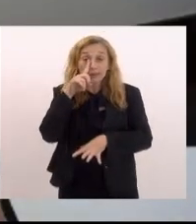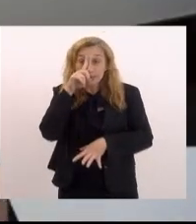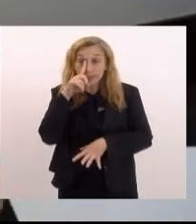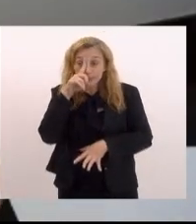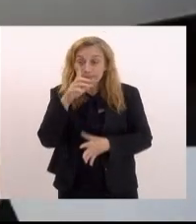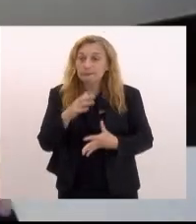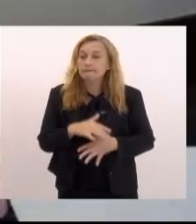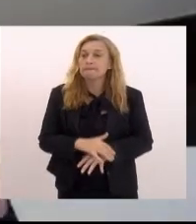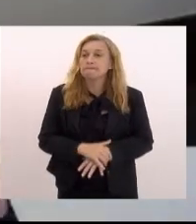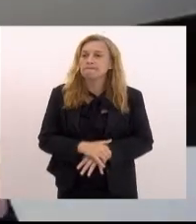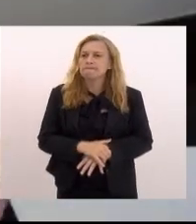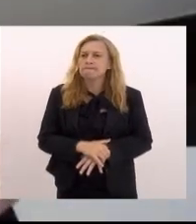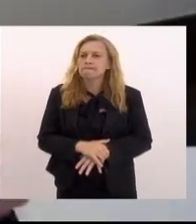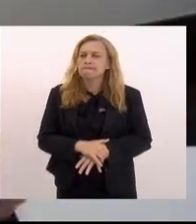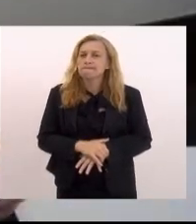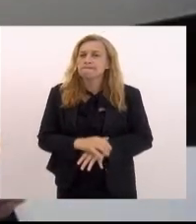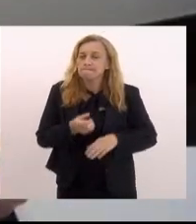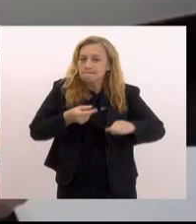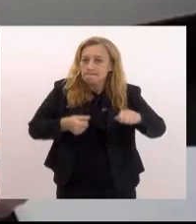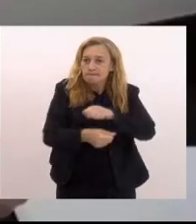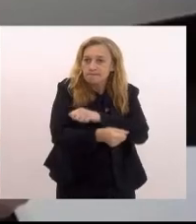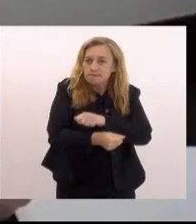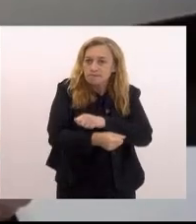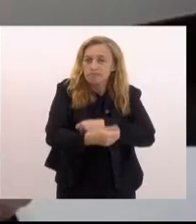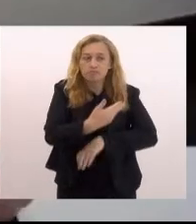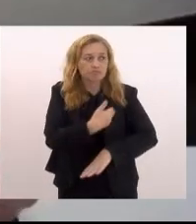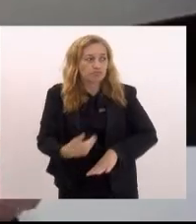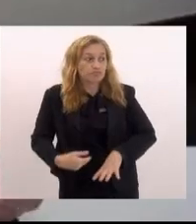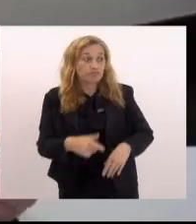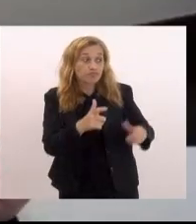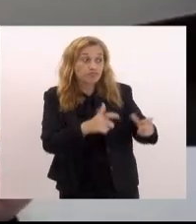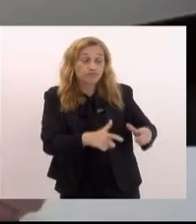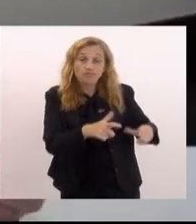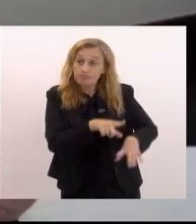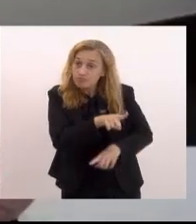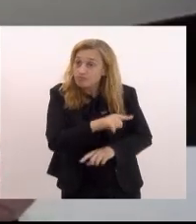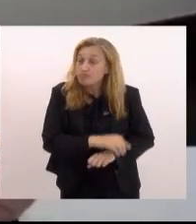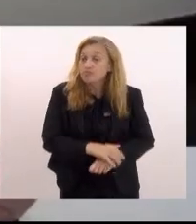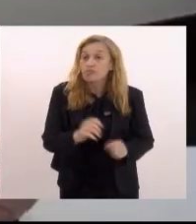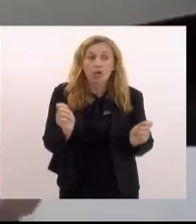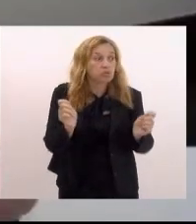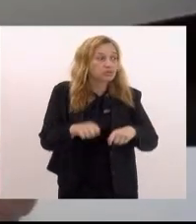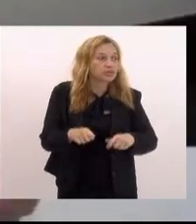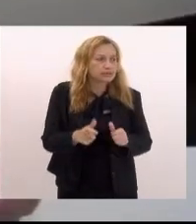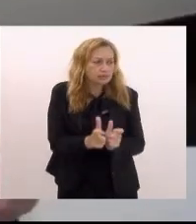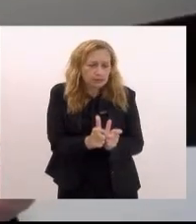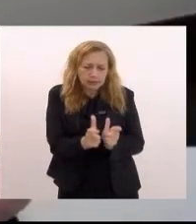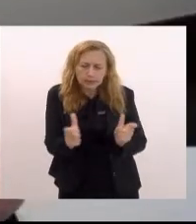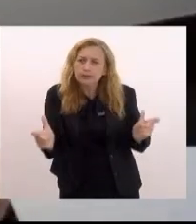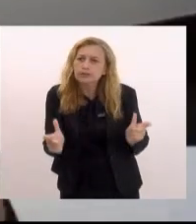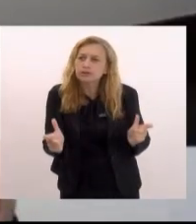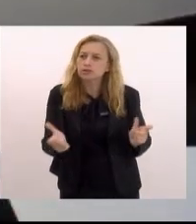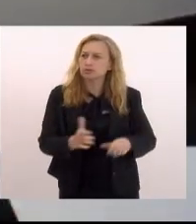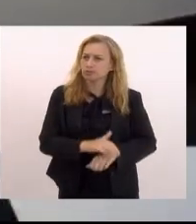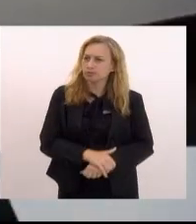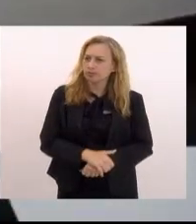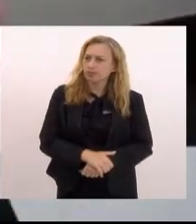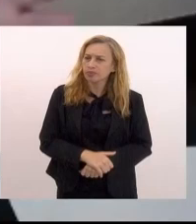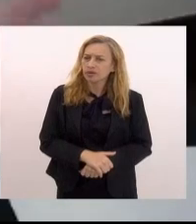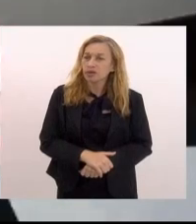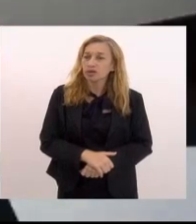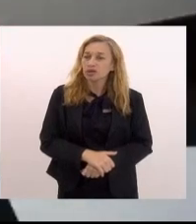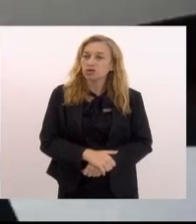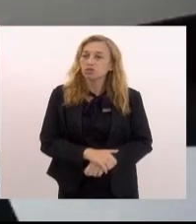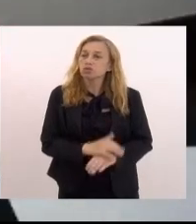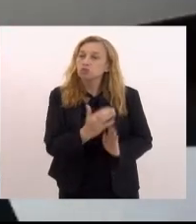que nós tivemos muito investimento público ali, né? Nós temos uma possibilidade enorme, né, de uma